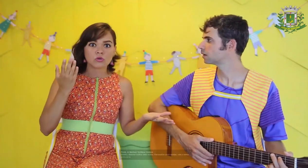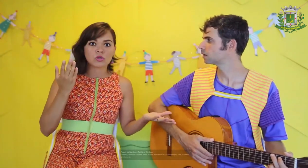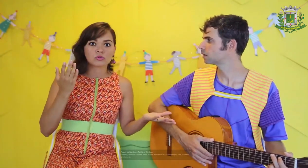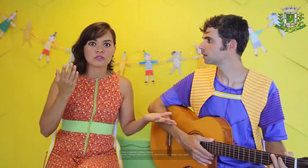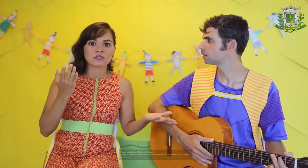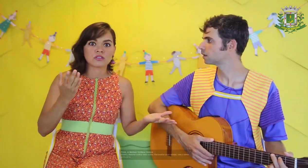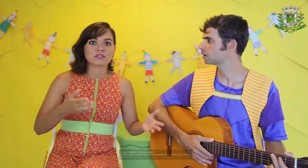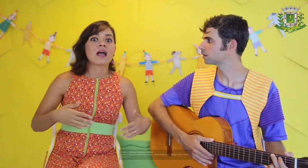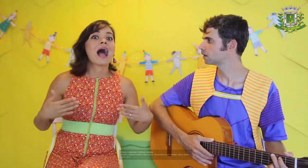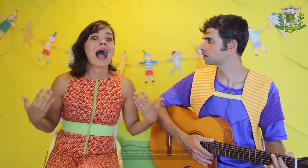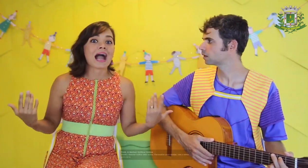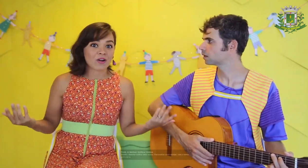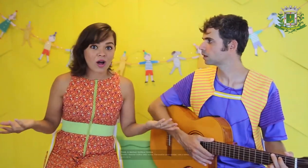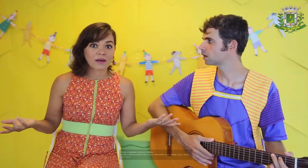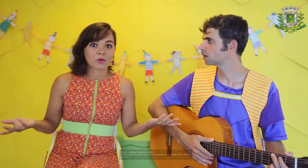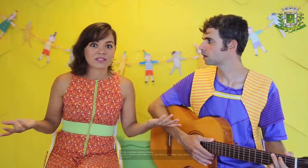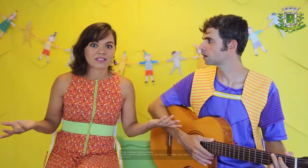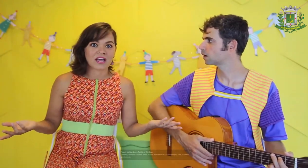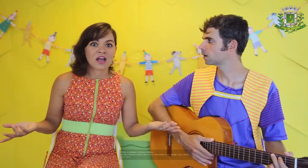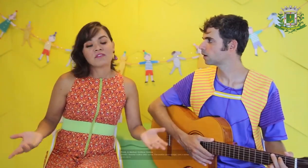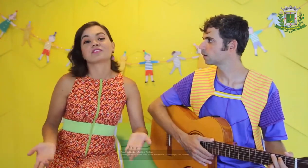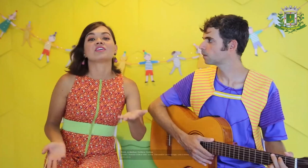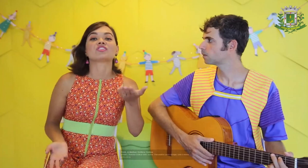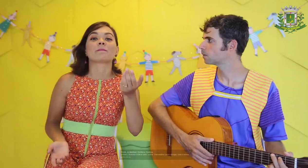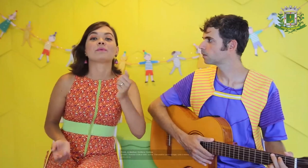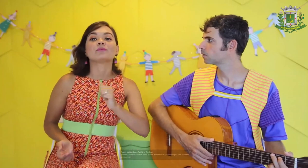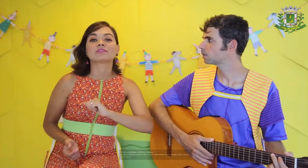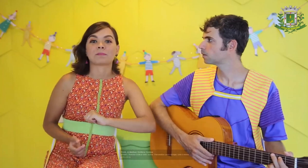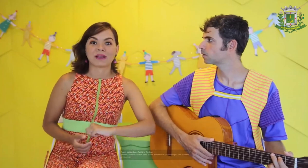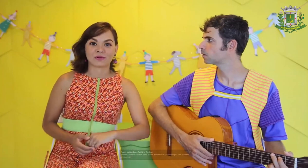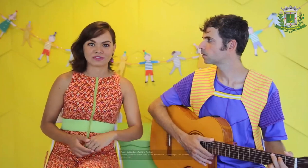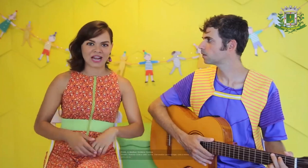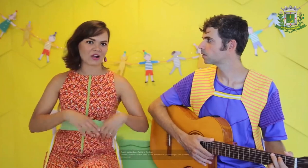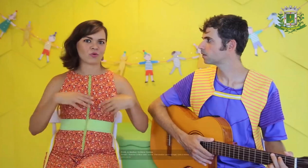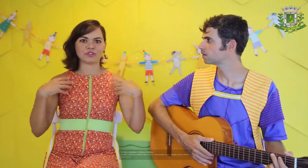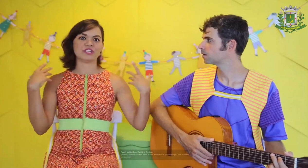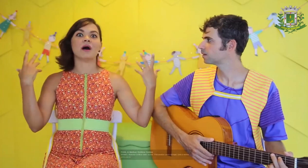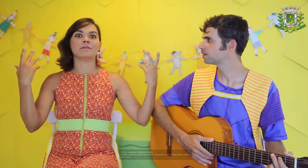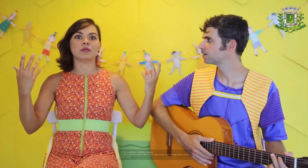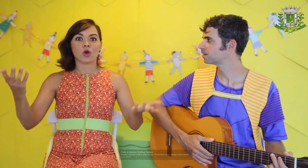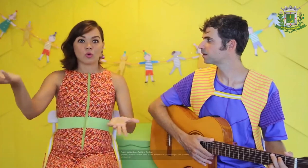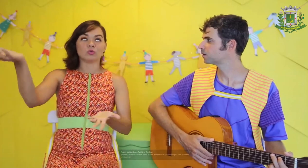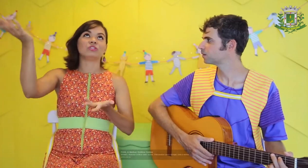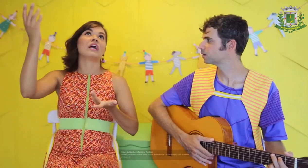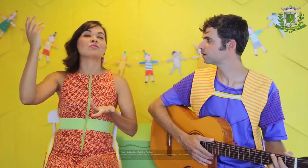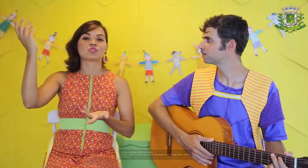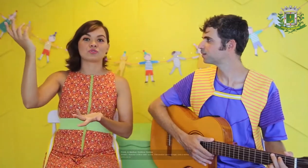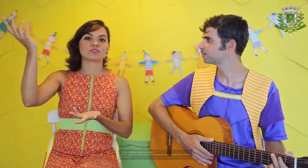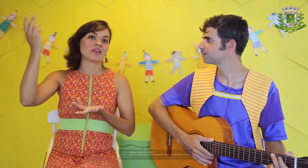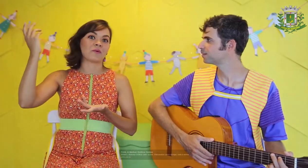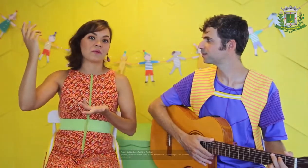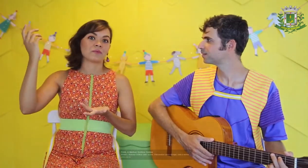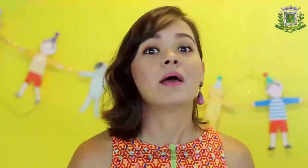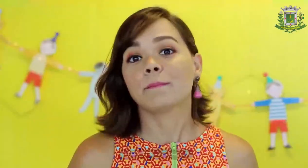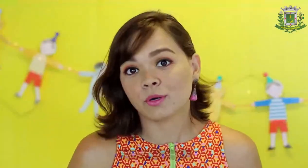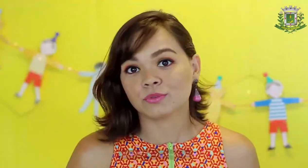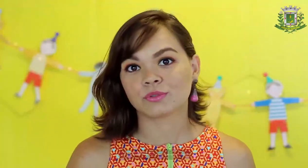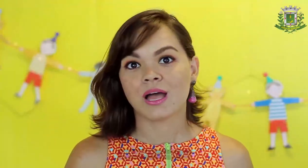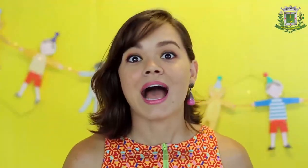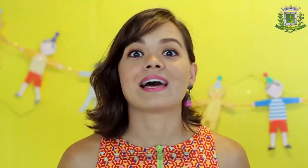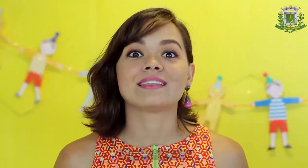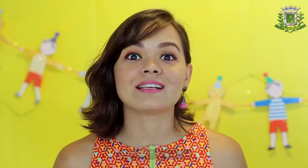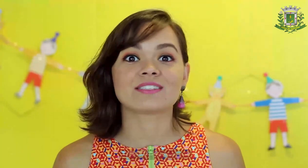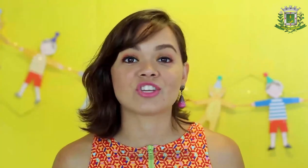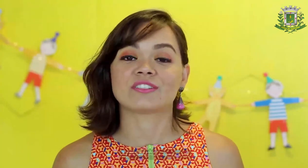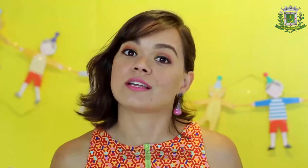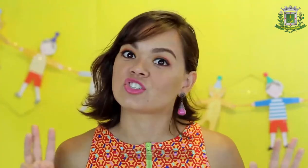árvore junto aos outros e disse: agora, Moatia, você está pronta para encontrar com Niame, o deus do céu.